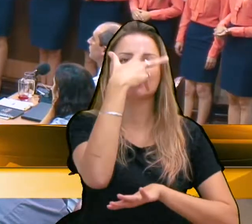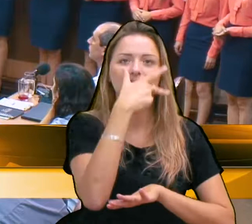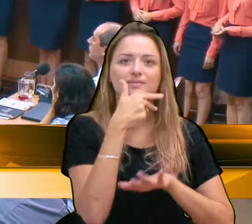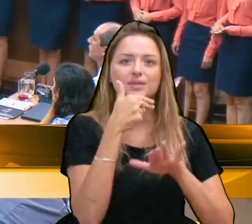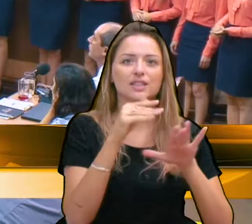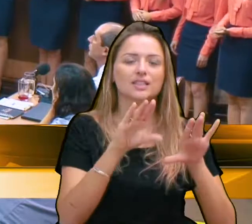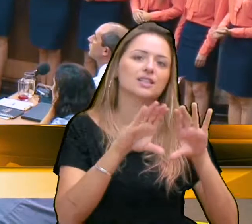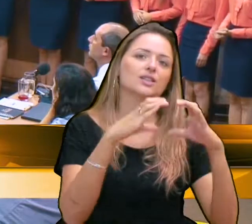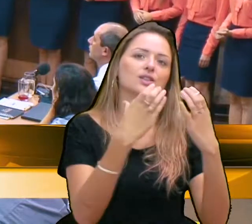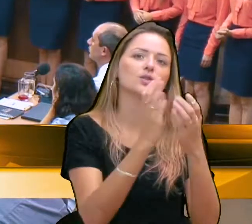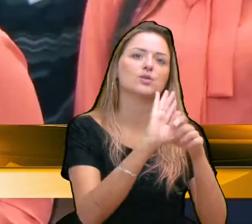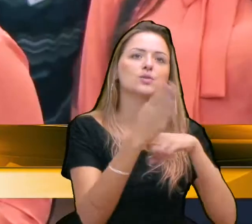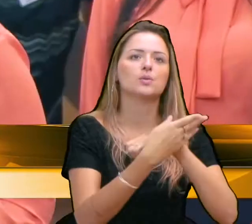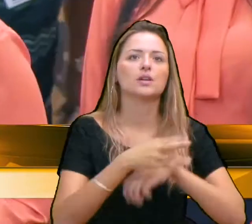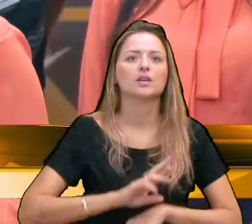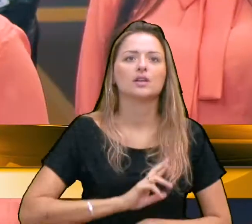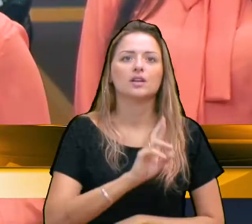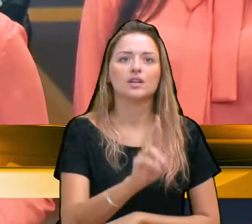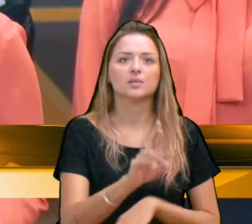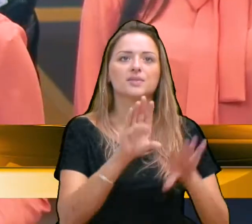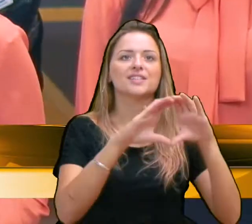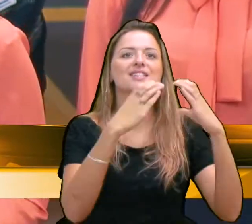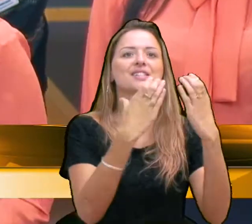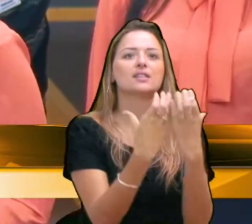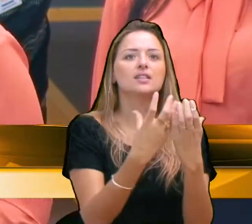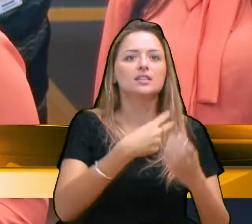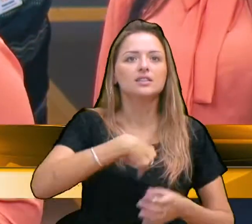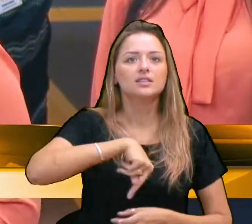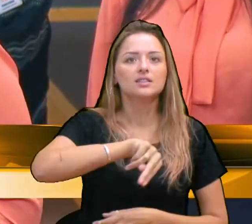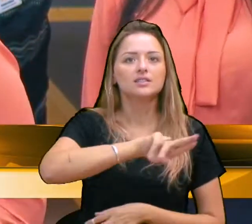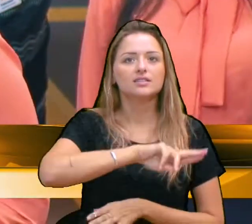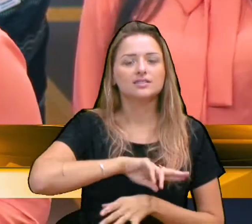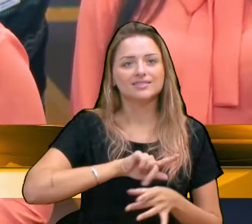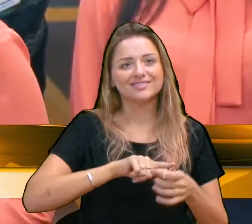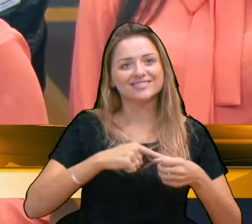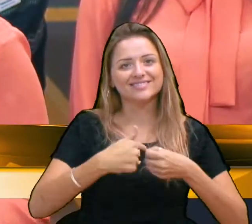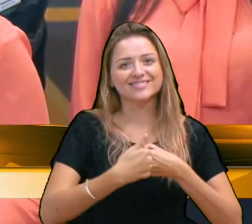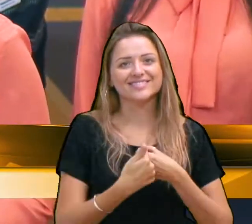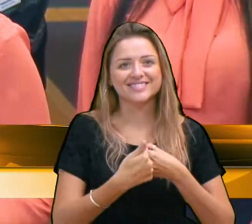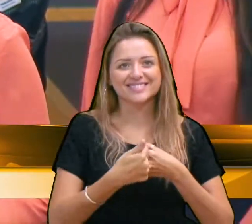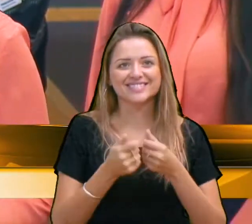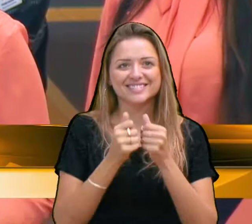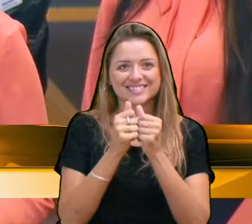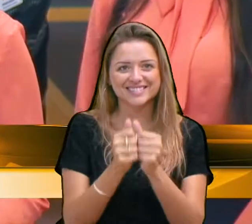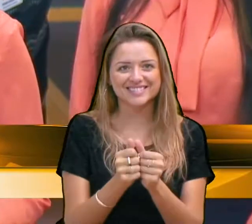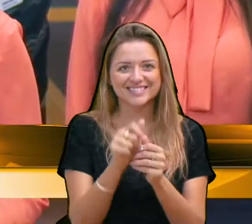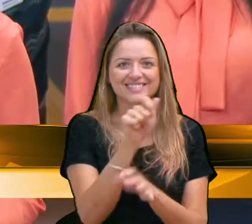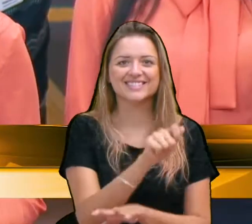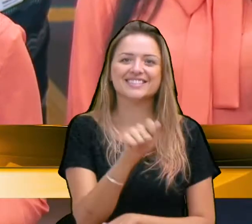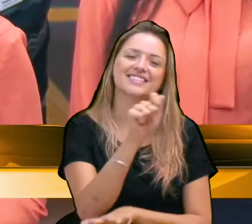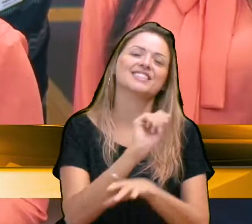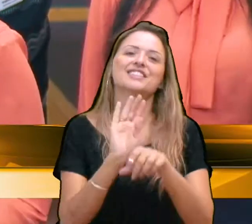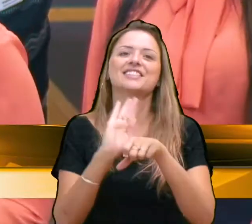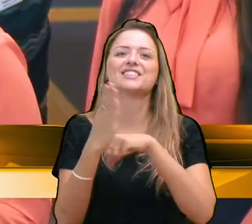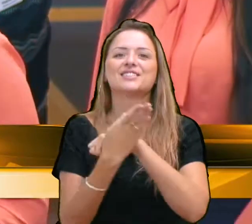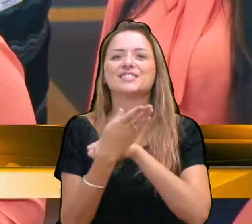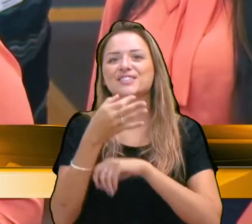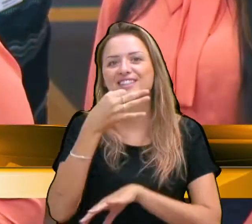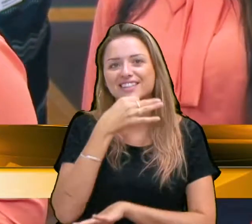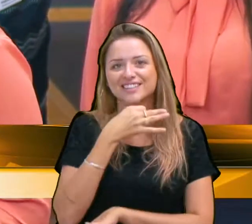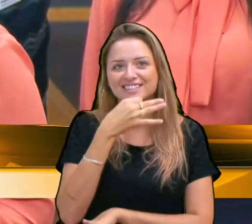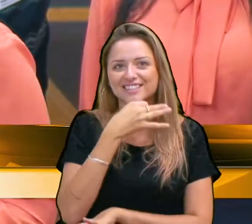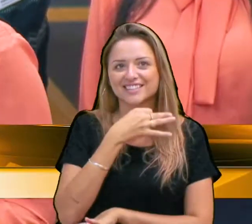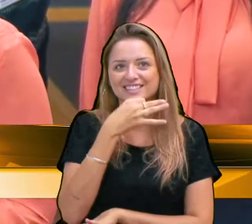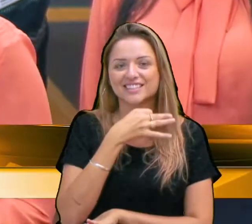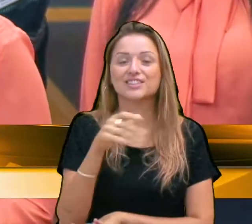do Sul, e represento as comunidades da nossa querida cidade através da União das Associações de Bairros de Caxias do Sul